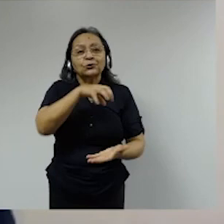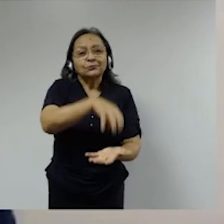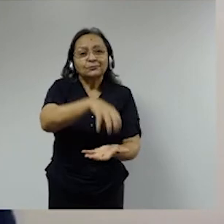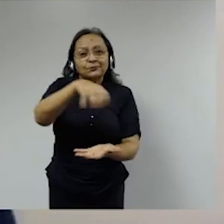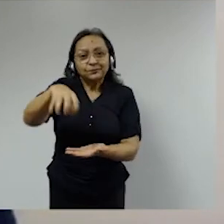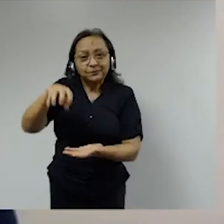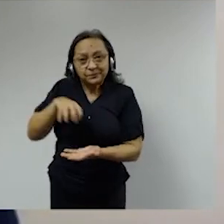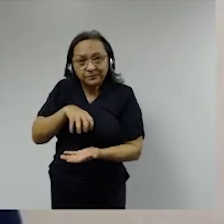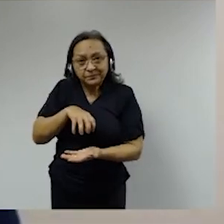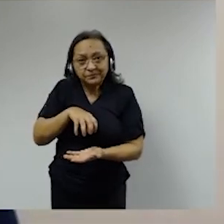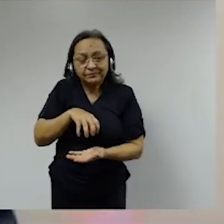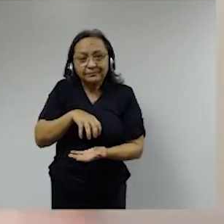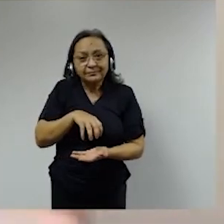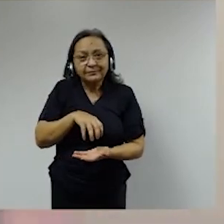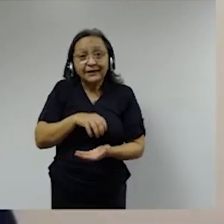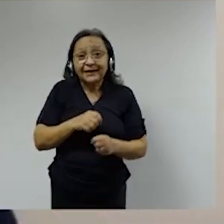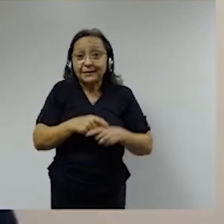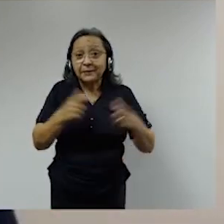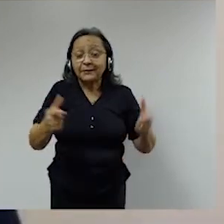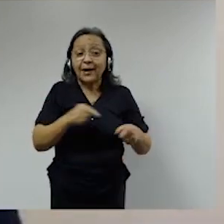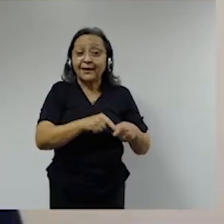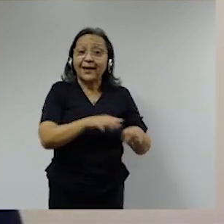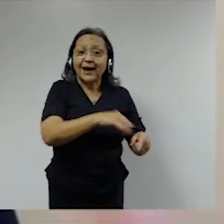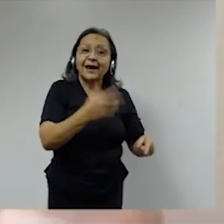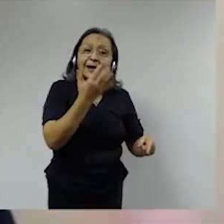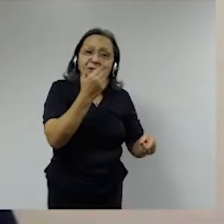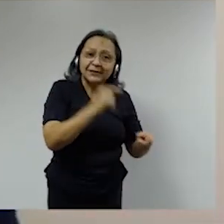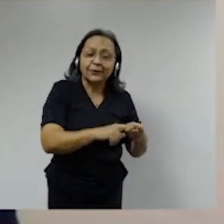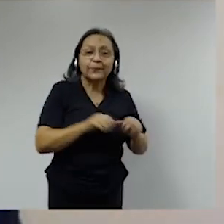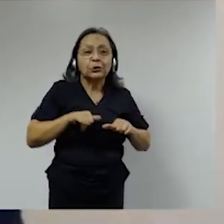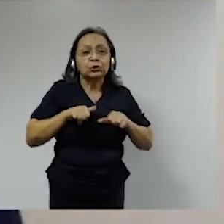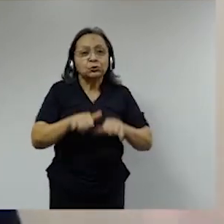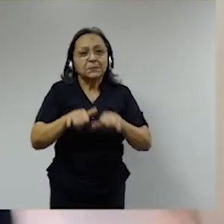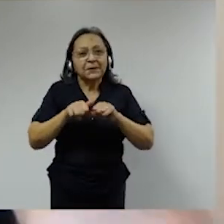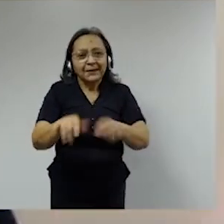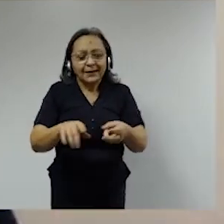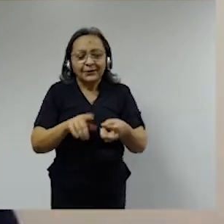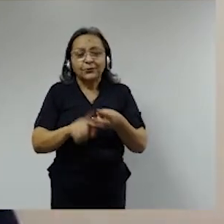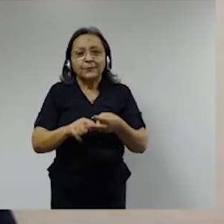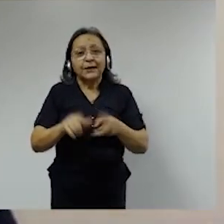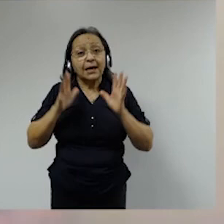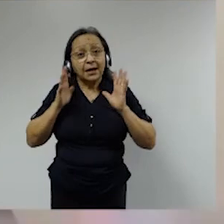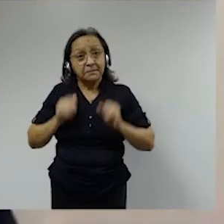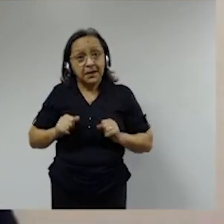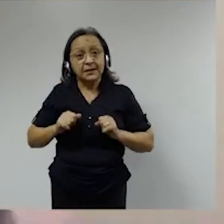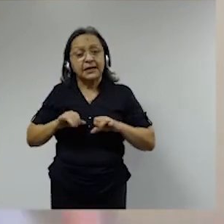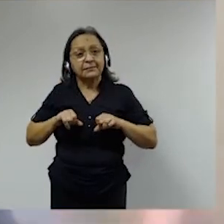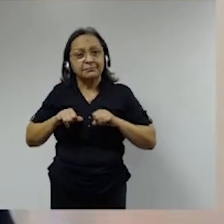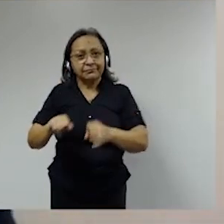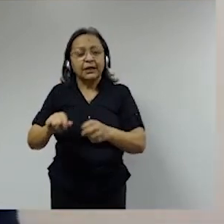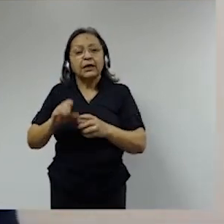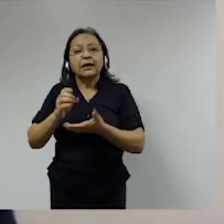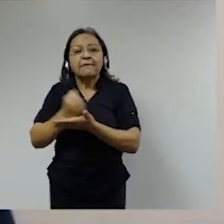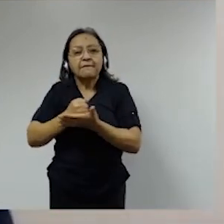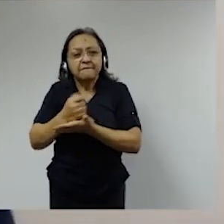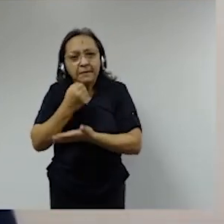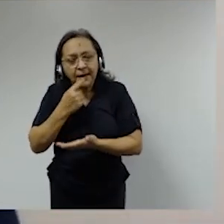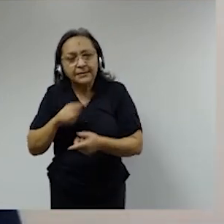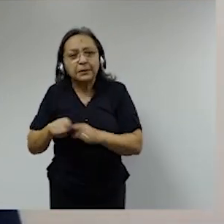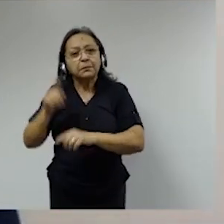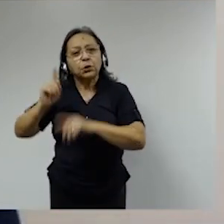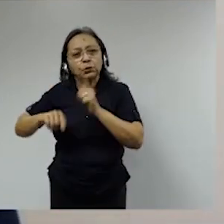evidente crescimento estão alimentação, supermercado, higiene, drogarias e produtos